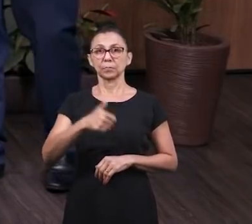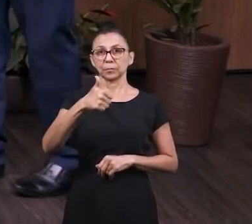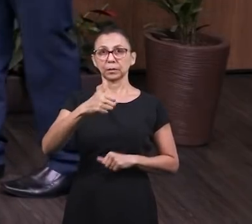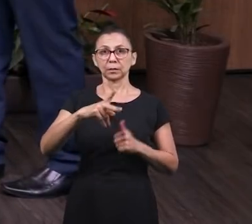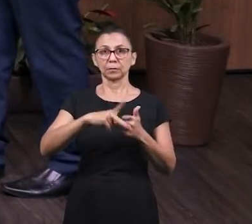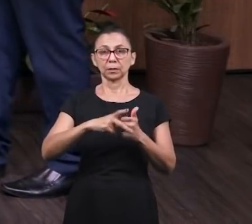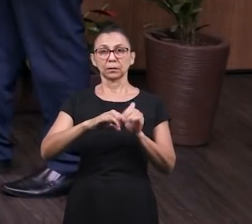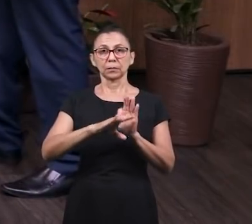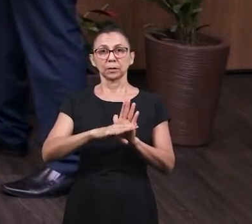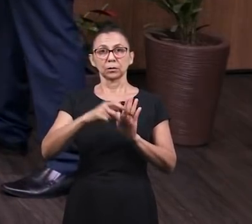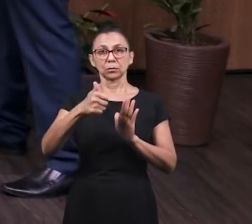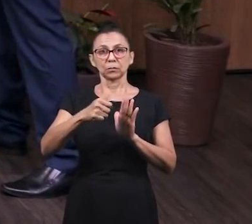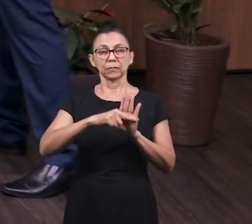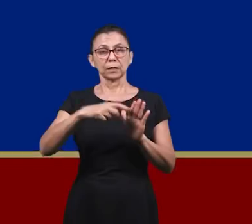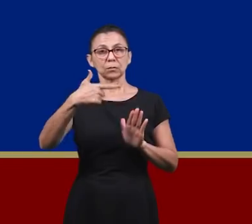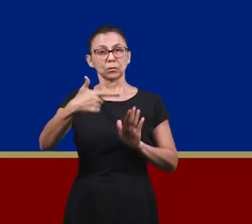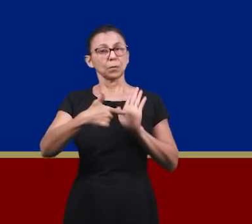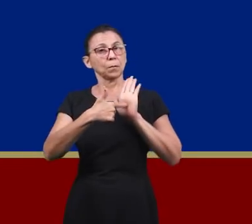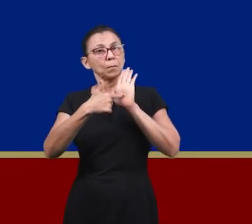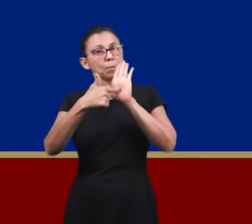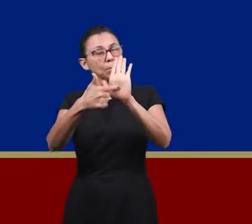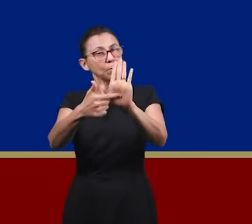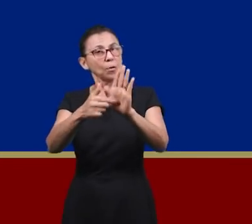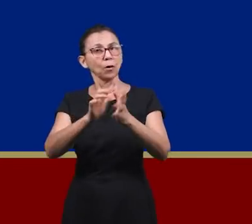verso 2. Diz assim: